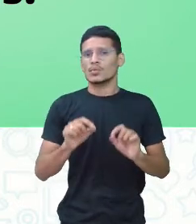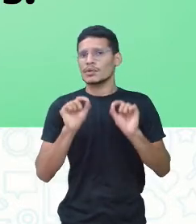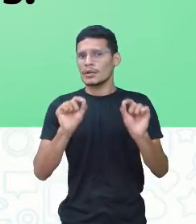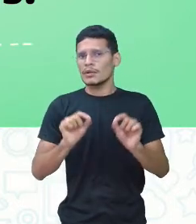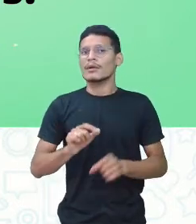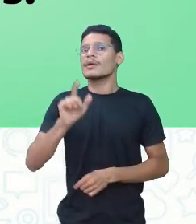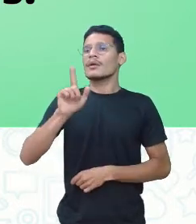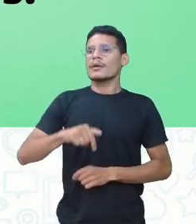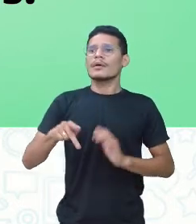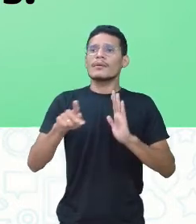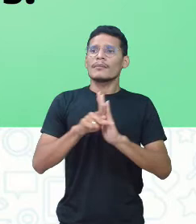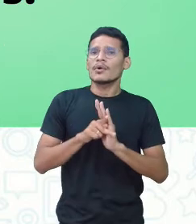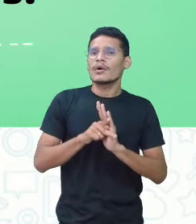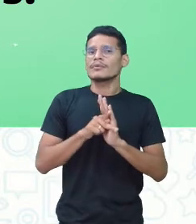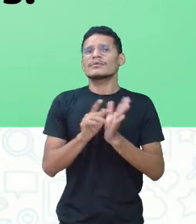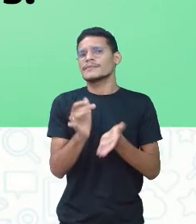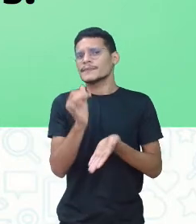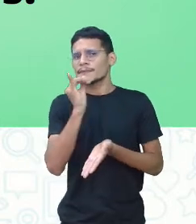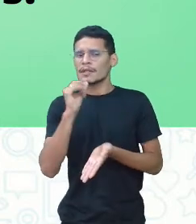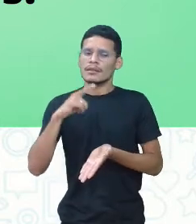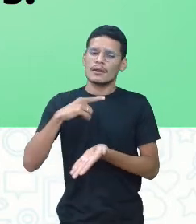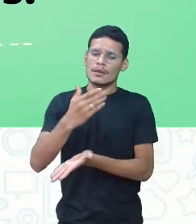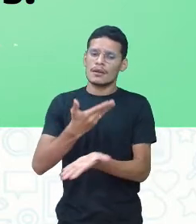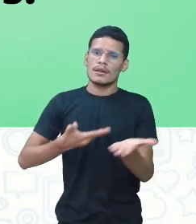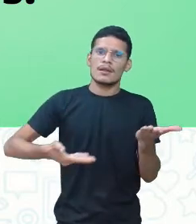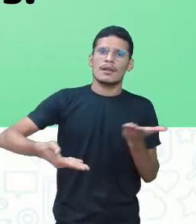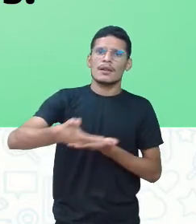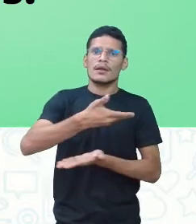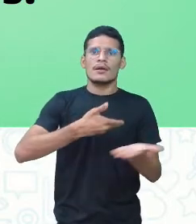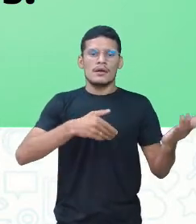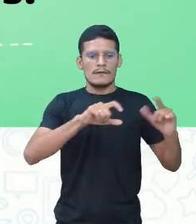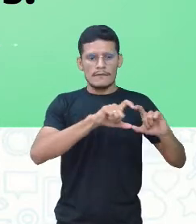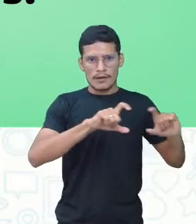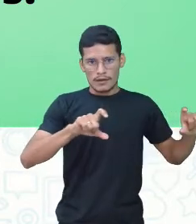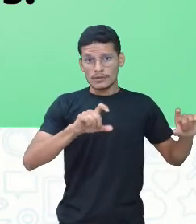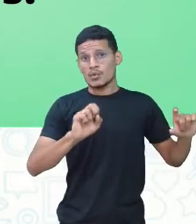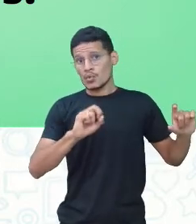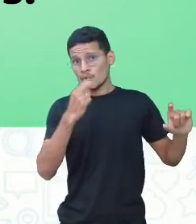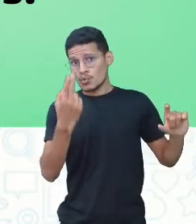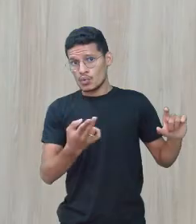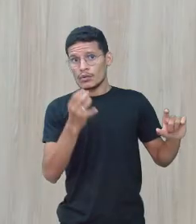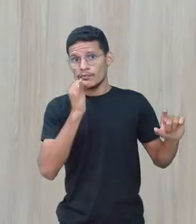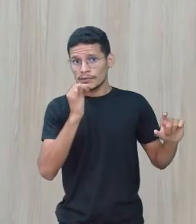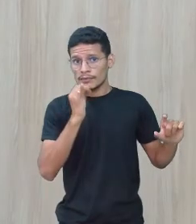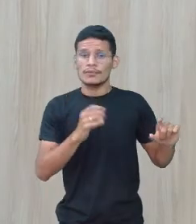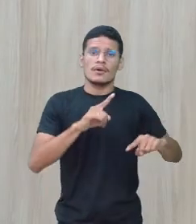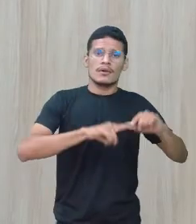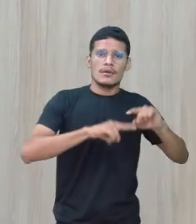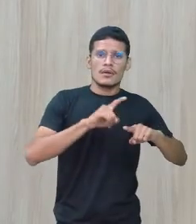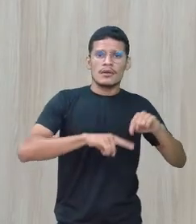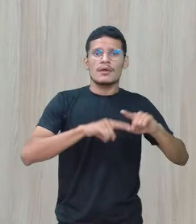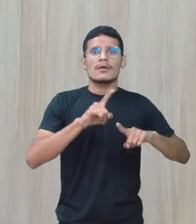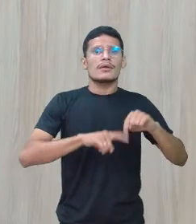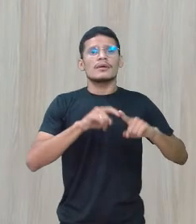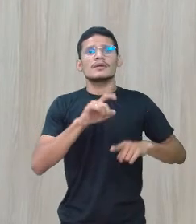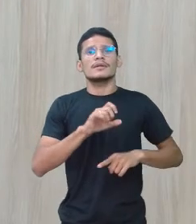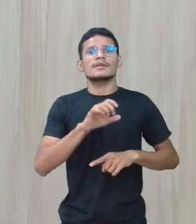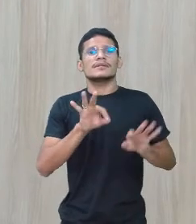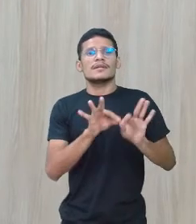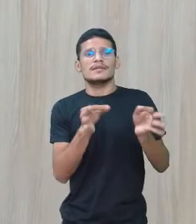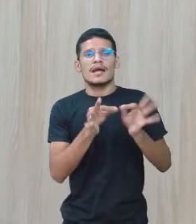são aquelas que relacionam orações ou elementos